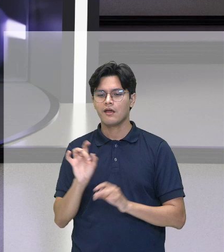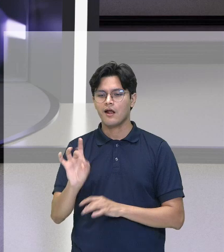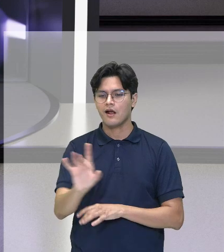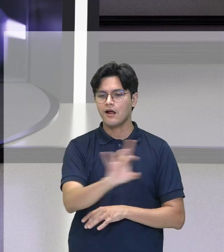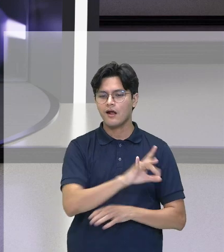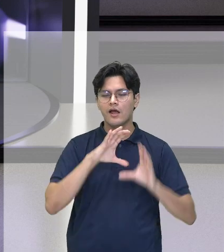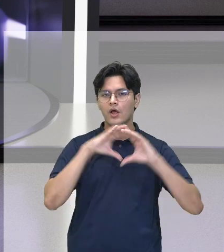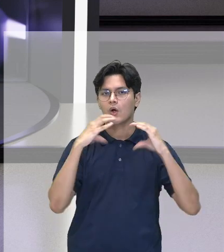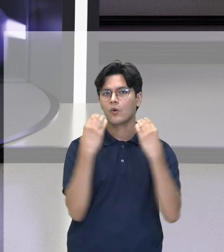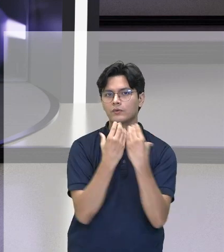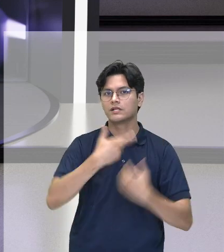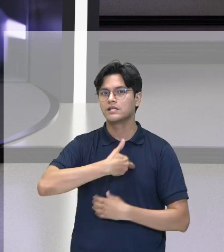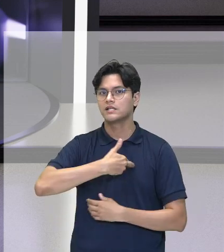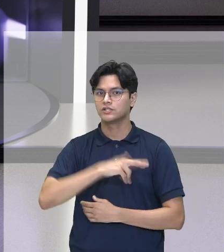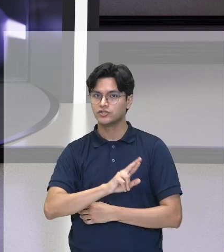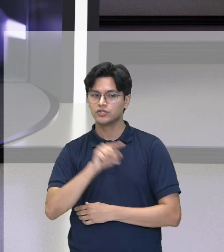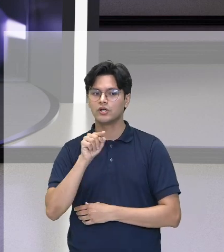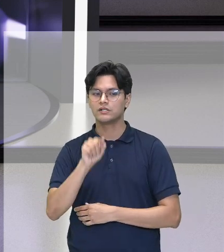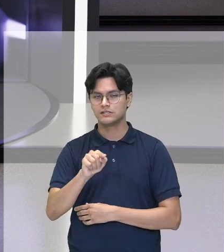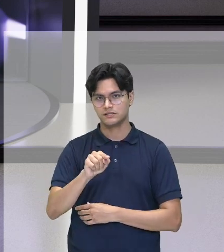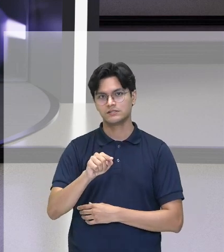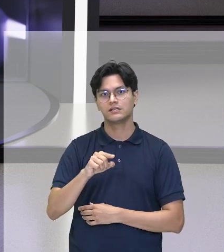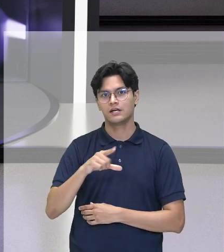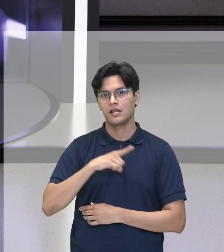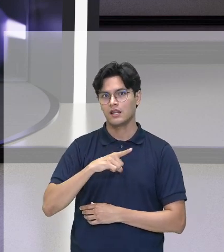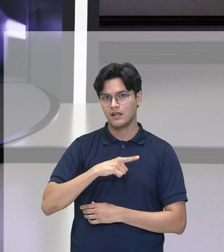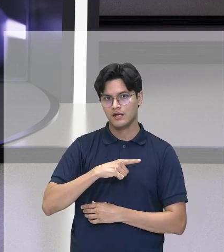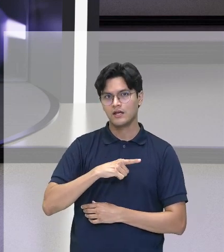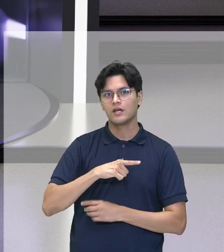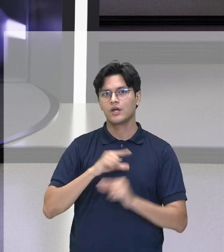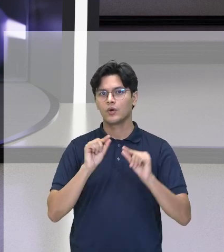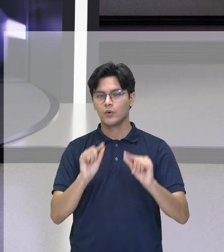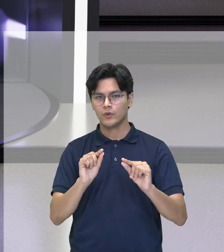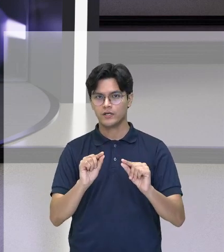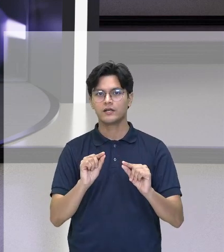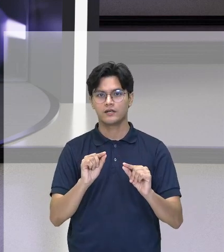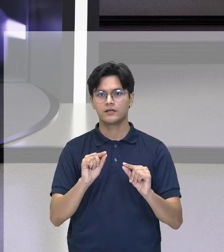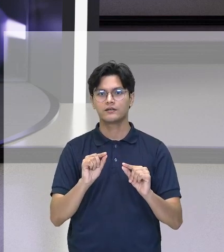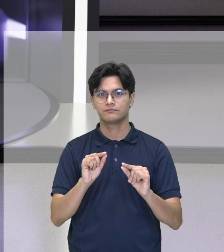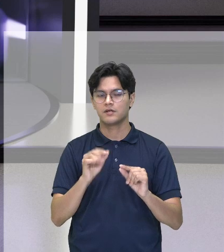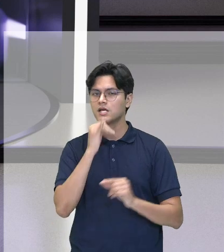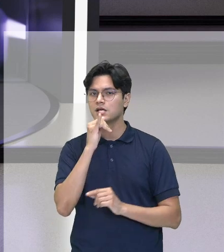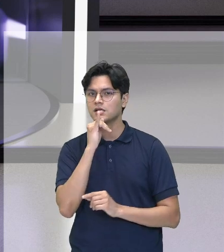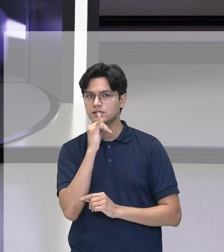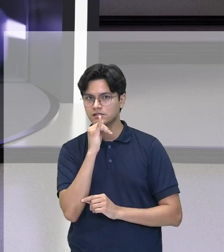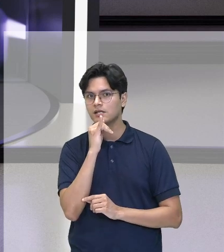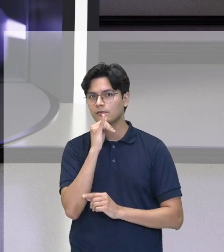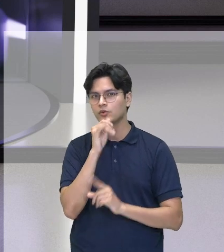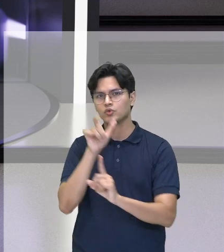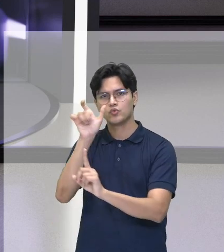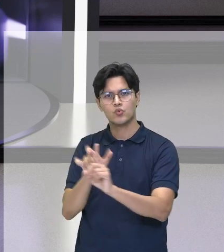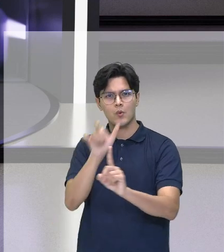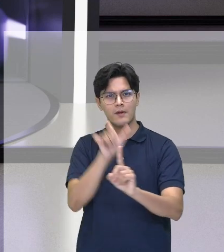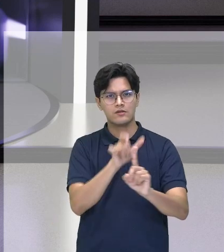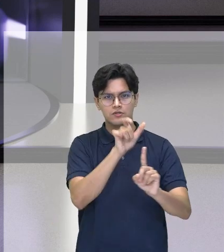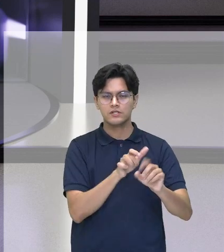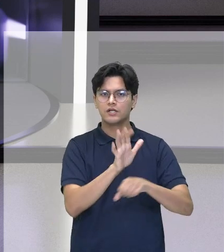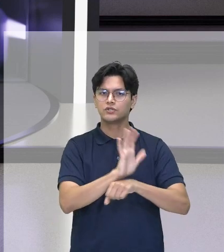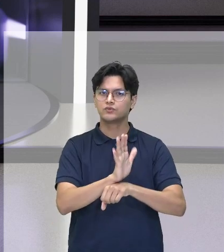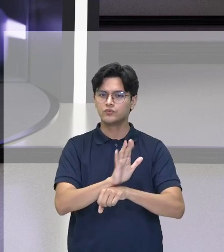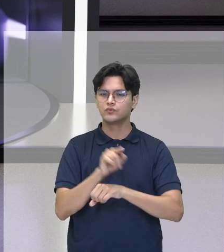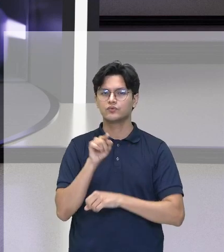sua validade diante daquela história. Assim como nós vimos aí o personagem do escritor que deu